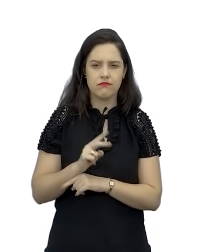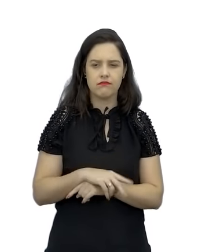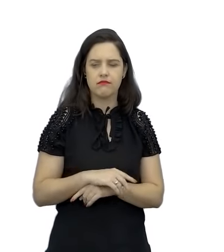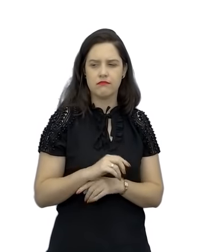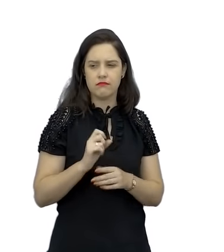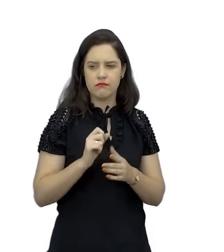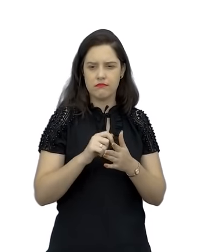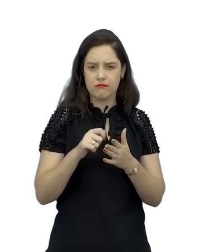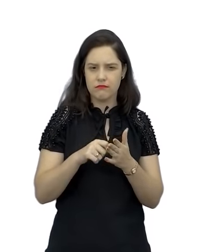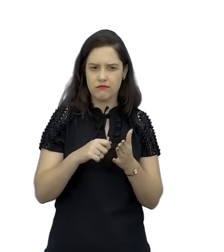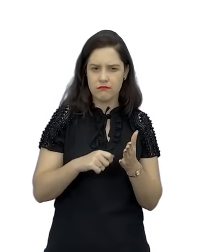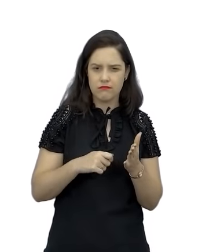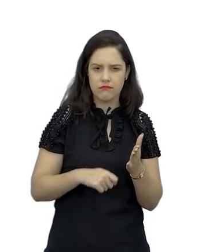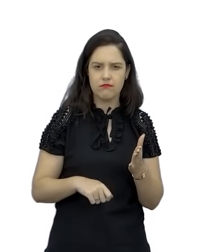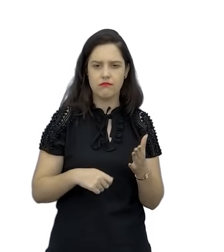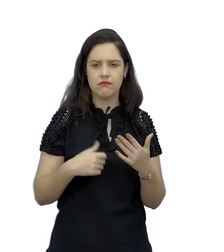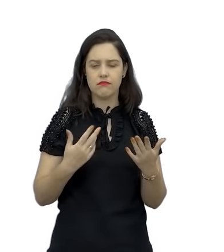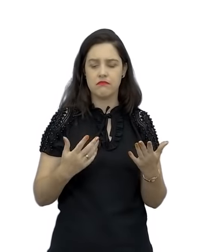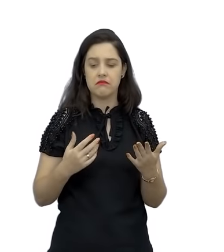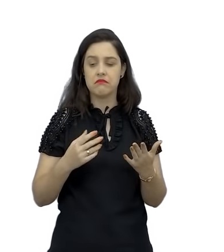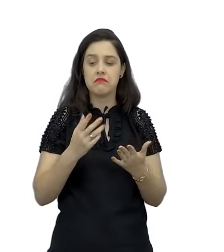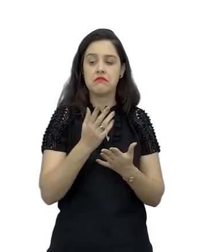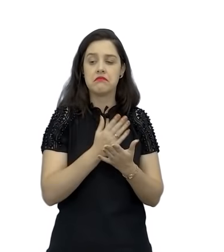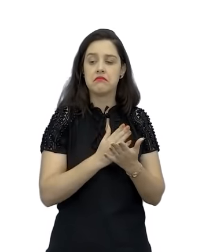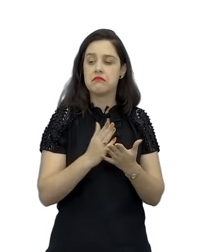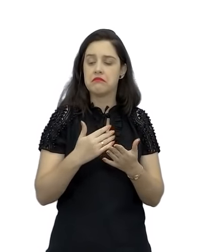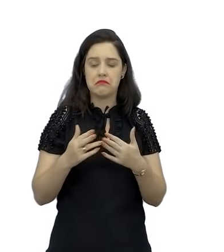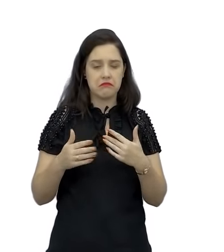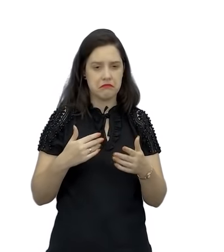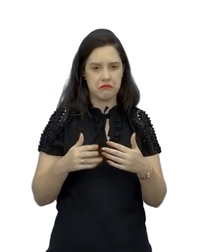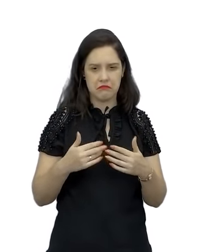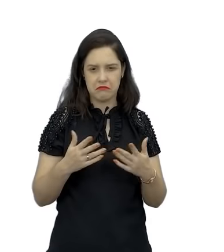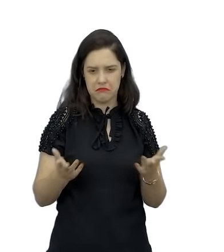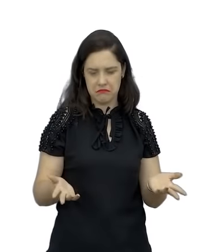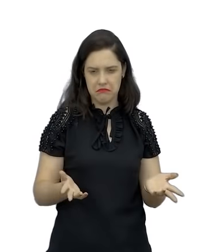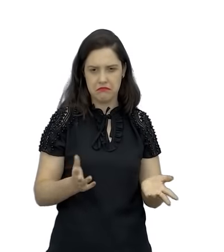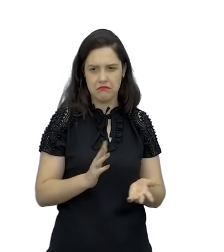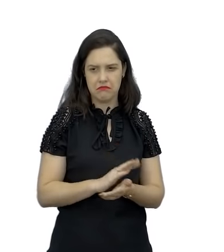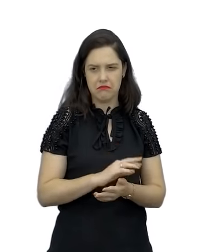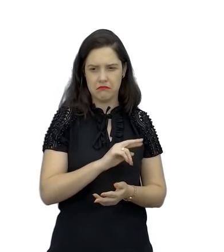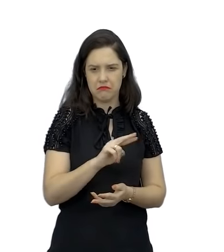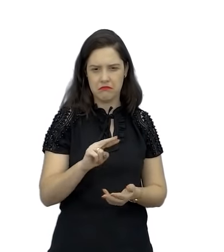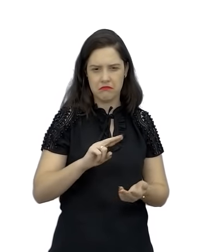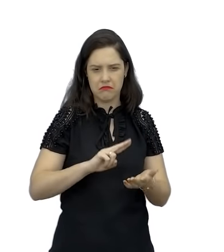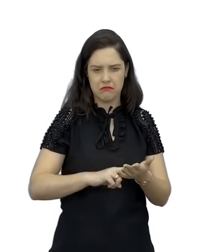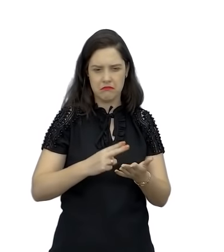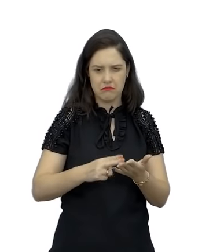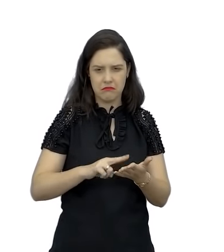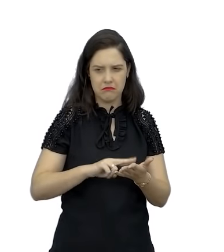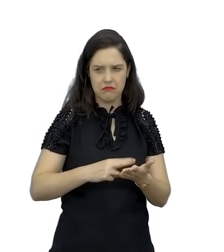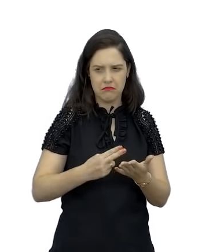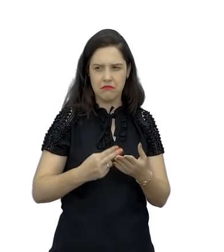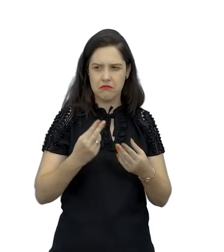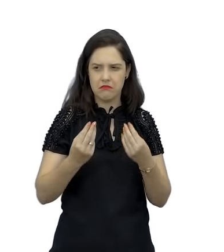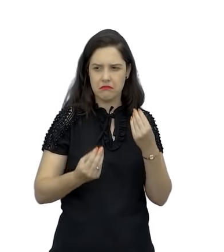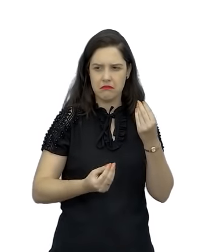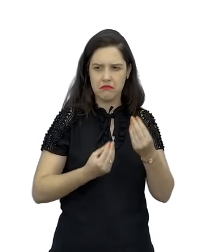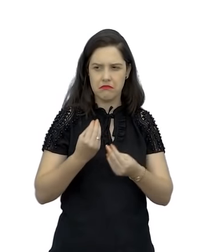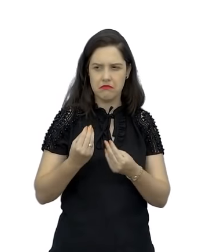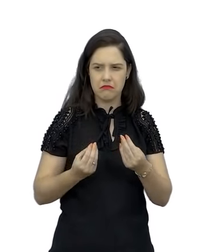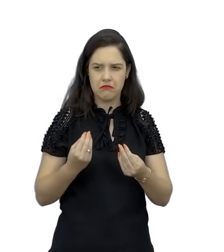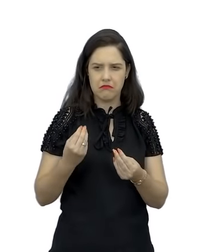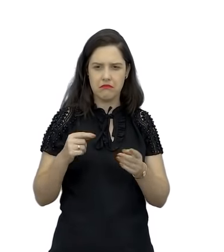escrevendo, como eles estão redigindo, né? Como eles interpretaram, e eu sempre fazendo para eles boas